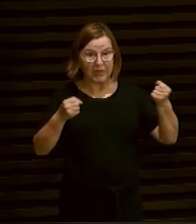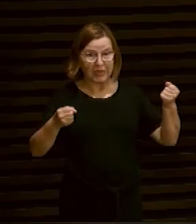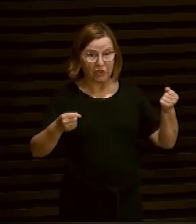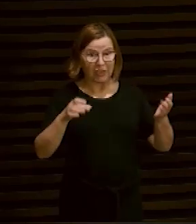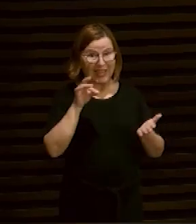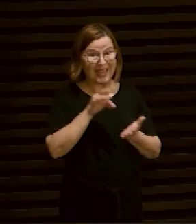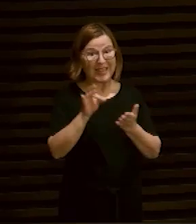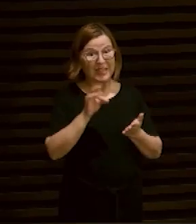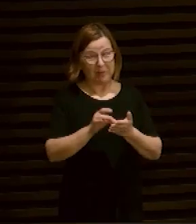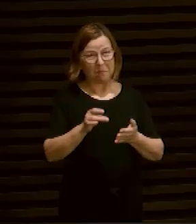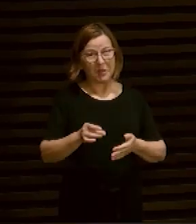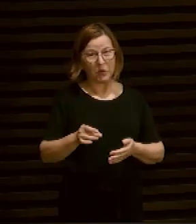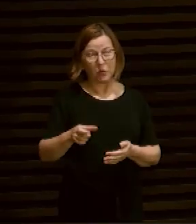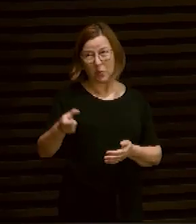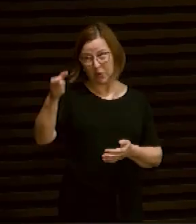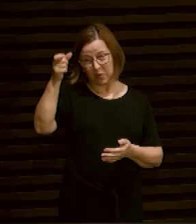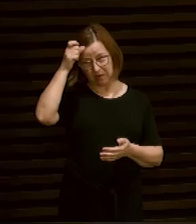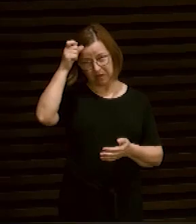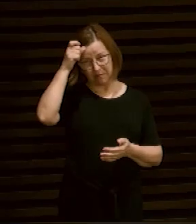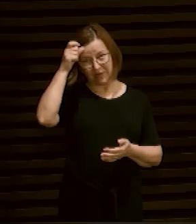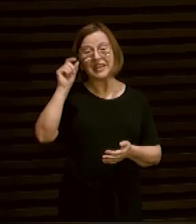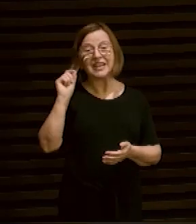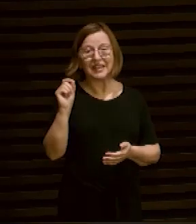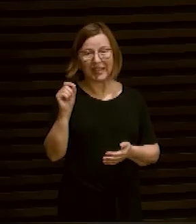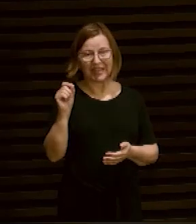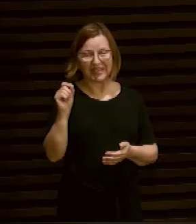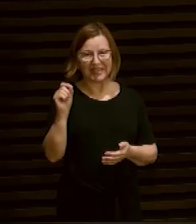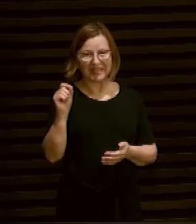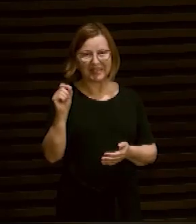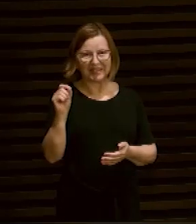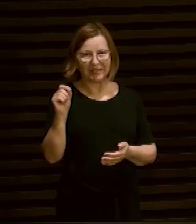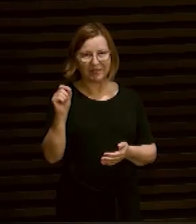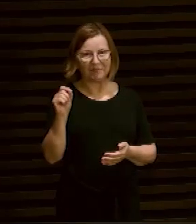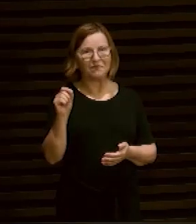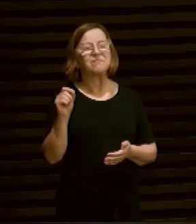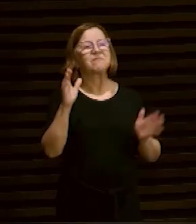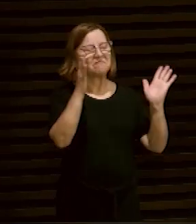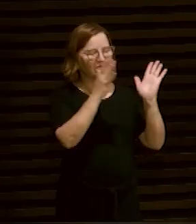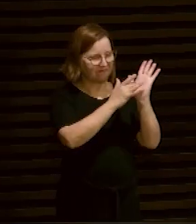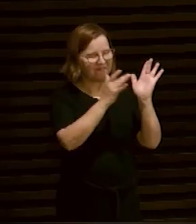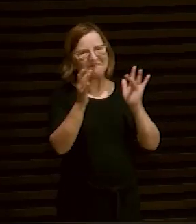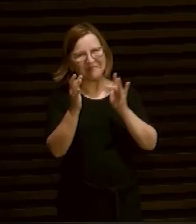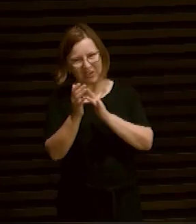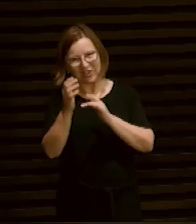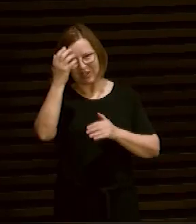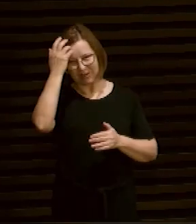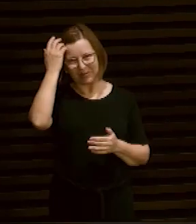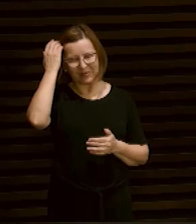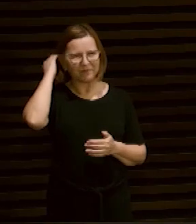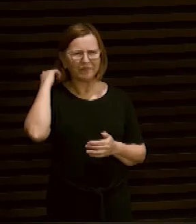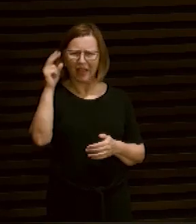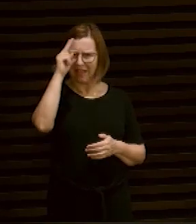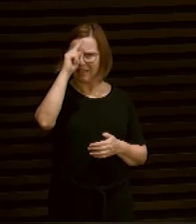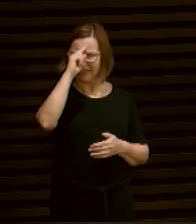Lúcifer e suas hostes é simplesmente o carpinteiro. Lembra-se do